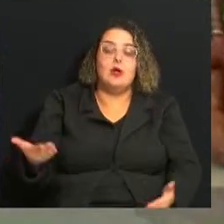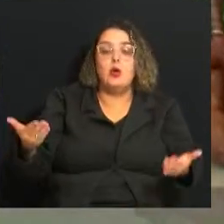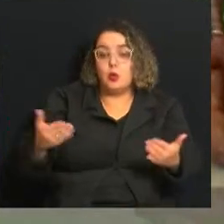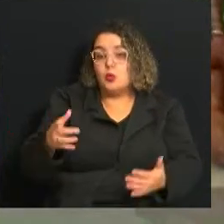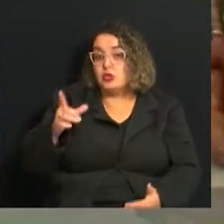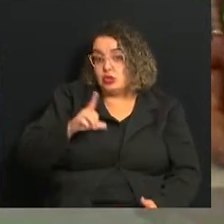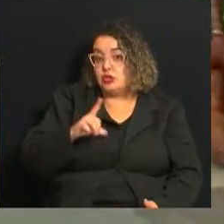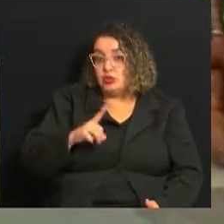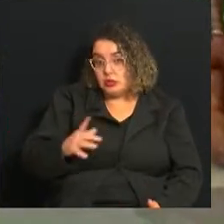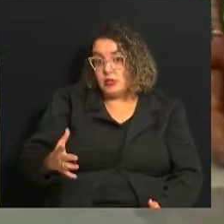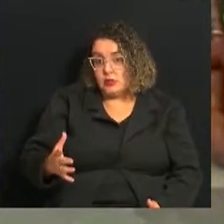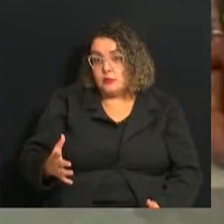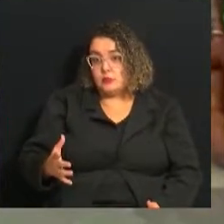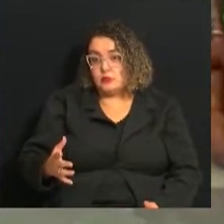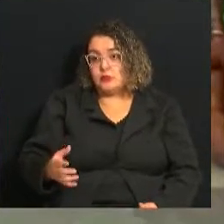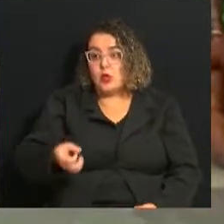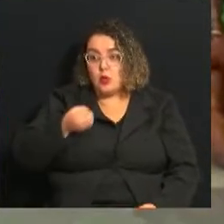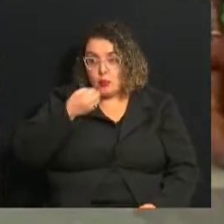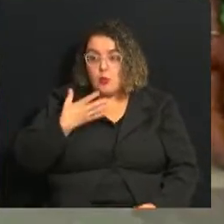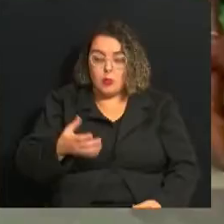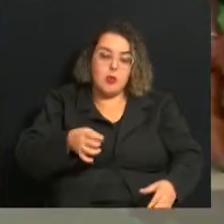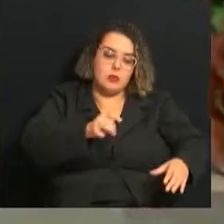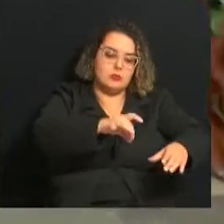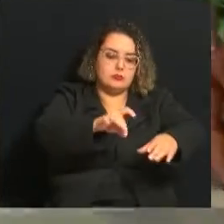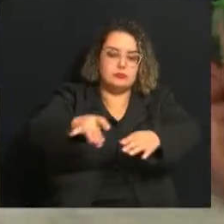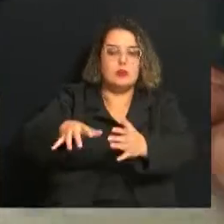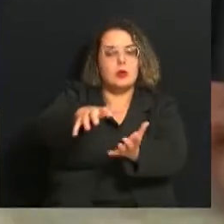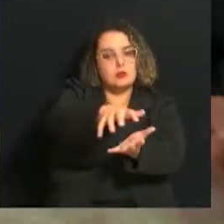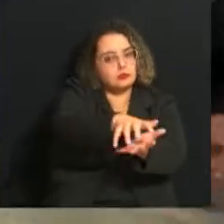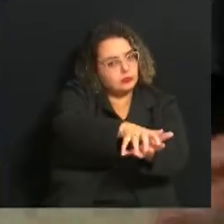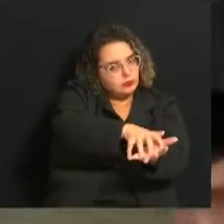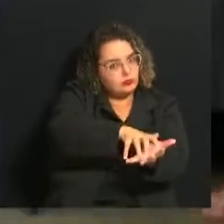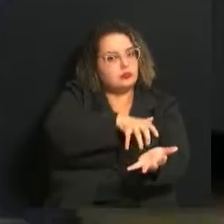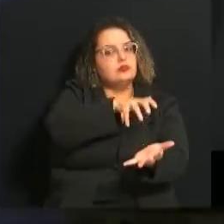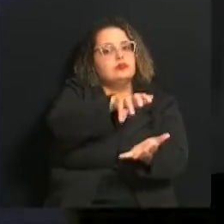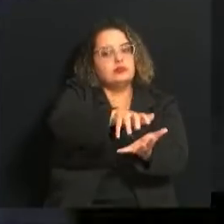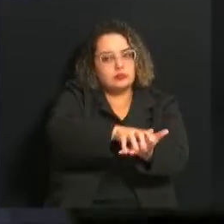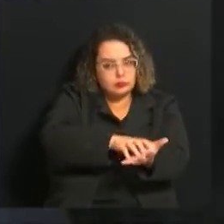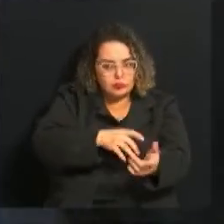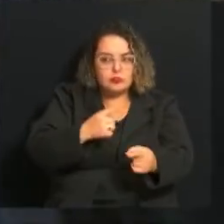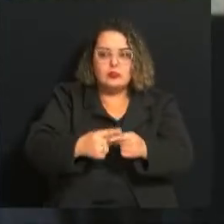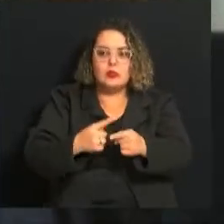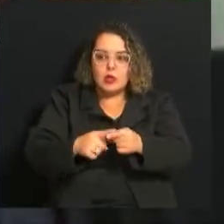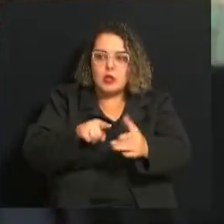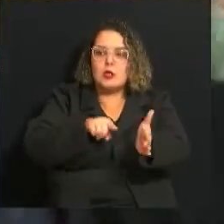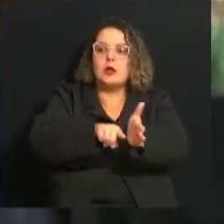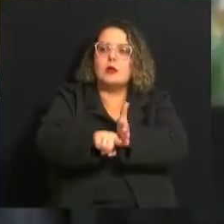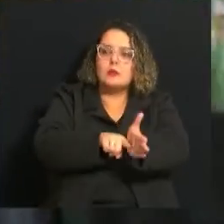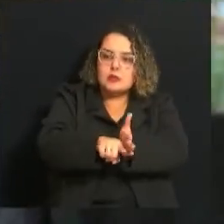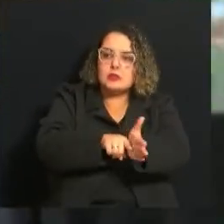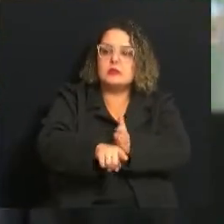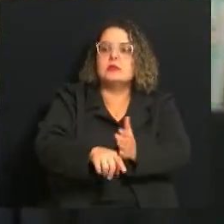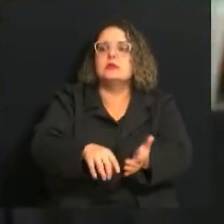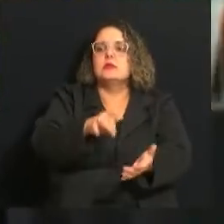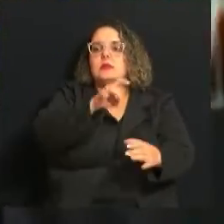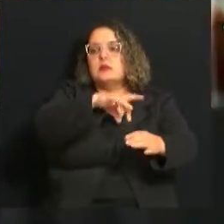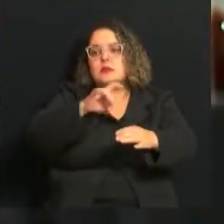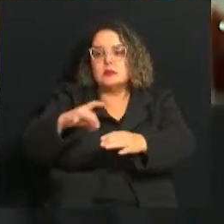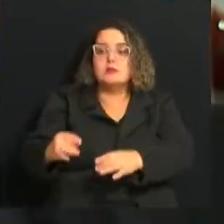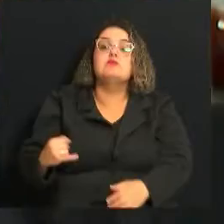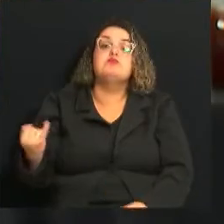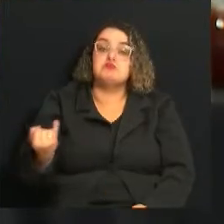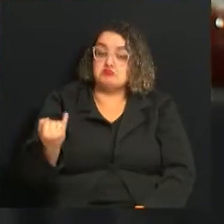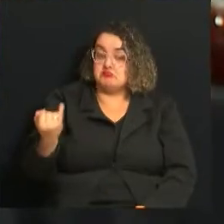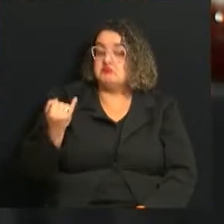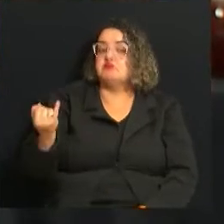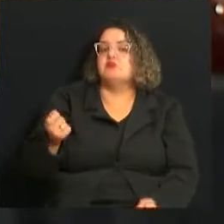no país, sem dúvida nenhuma, por causa da pesquisa agrícola, que é extremamente eficiente. Não é? É